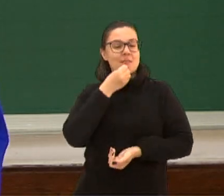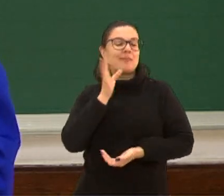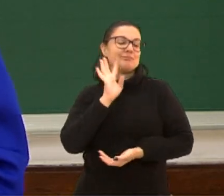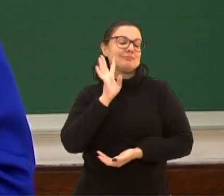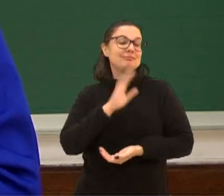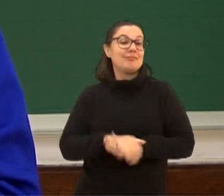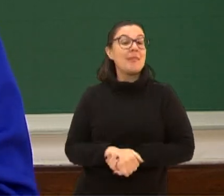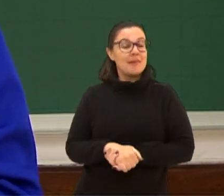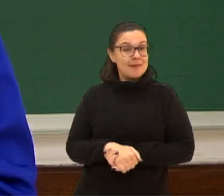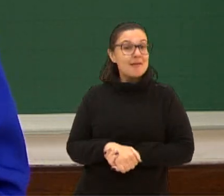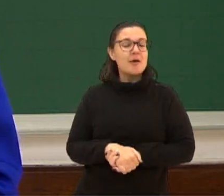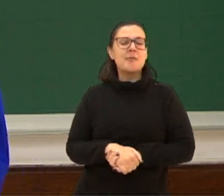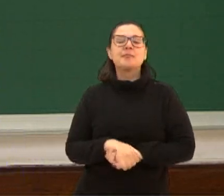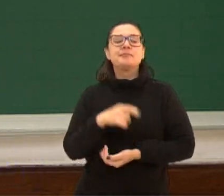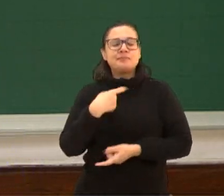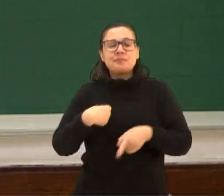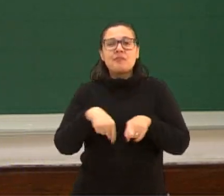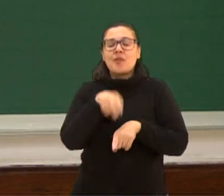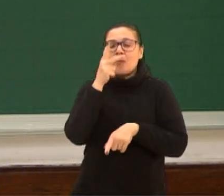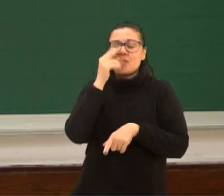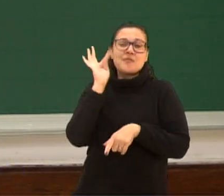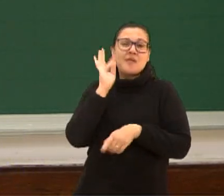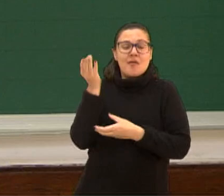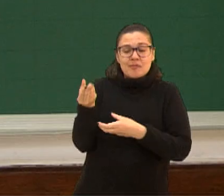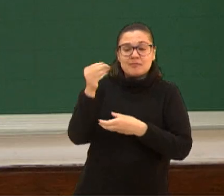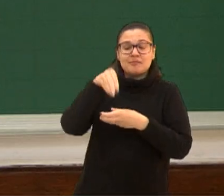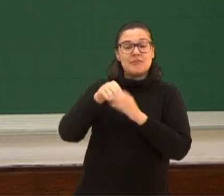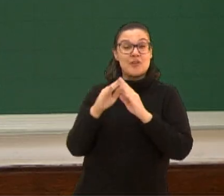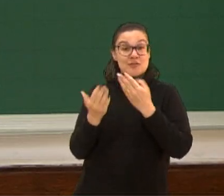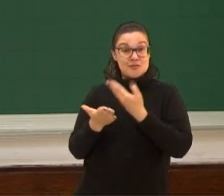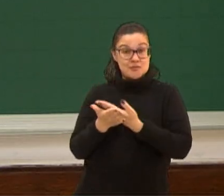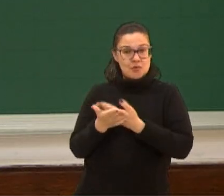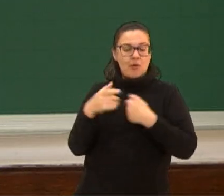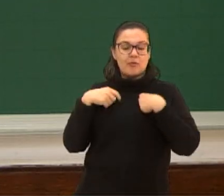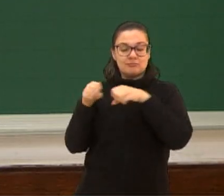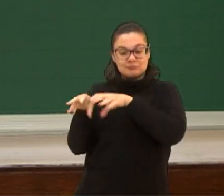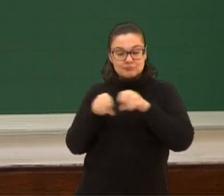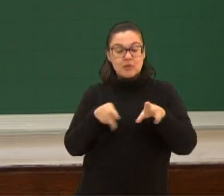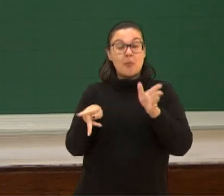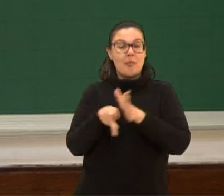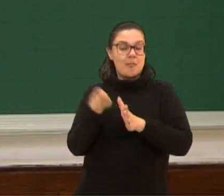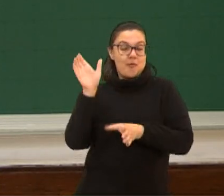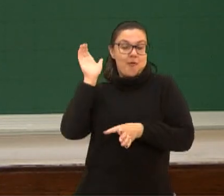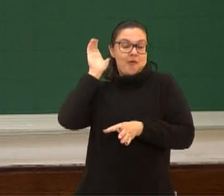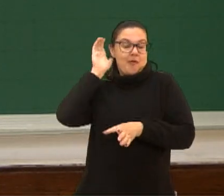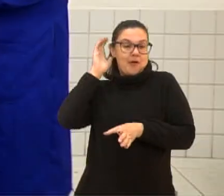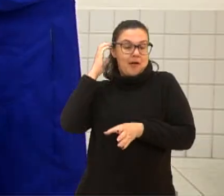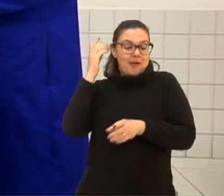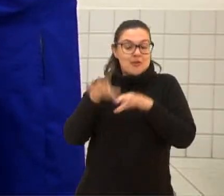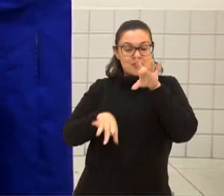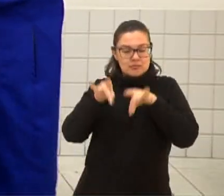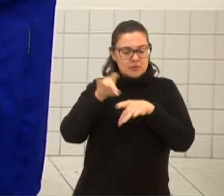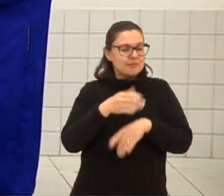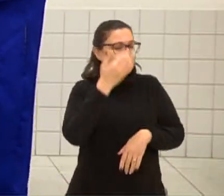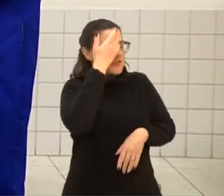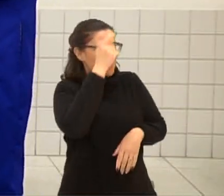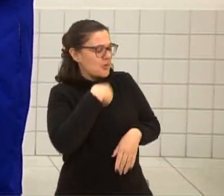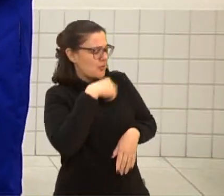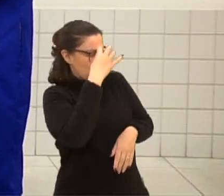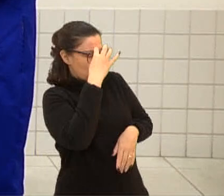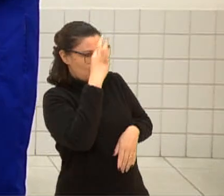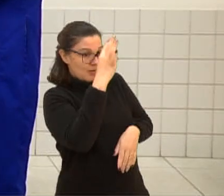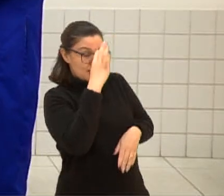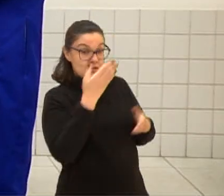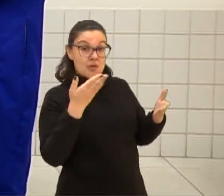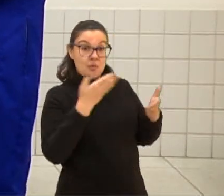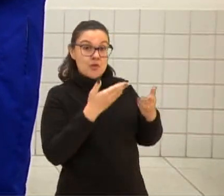assim. E eu acho legal também trabalhar dentro do colégio. Eu trabalho com os meus alunos a questão da rádio teatro. Sabe uma coisa que eu pensei agora? É interessante